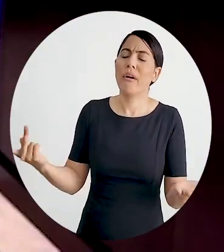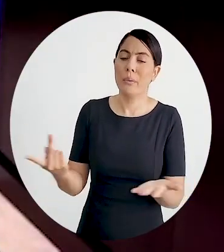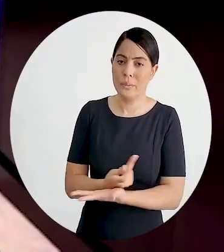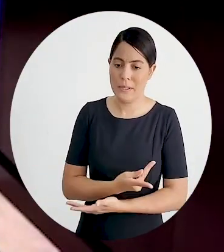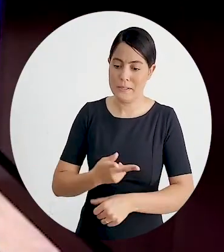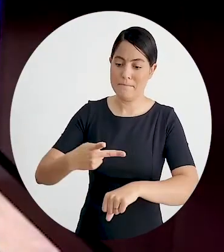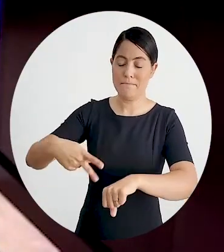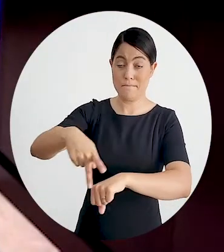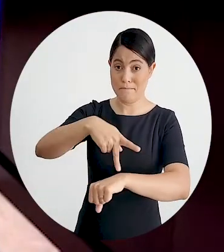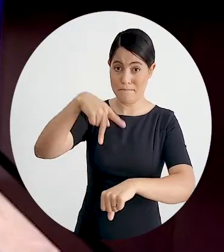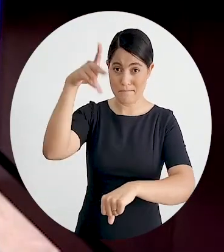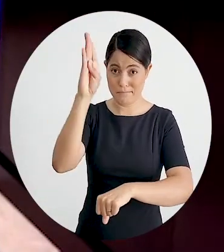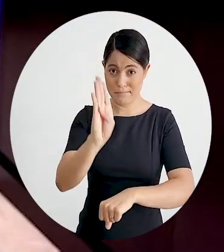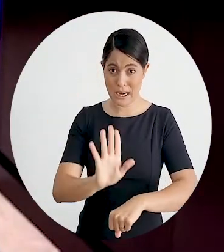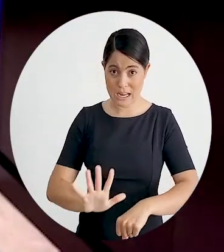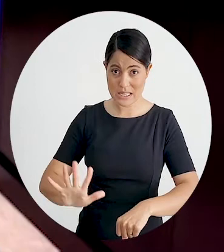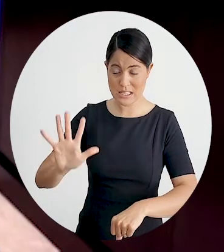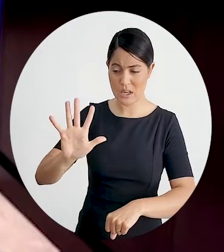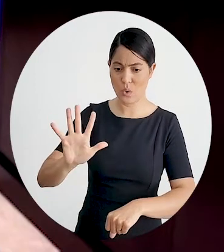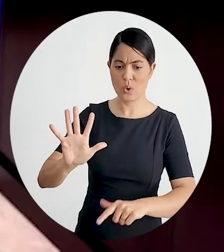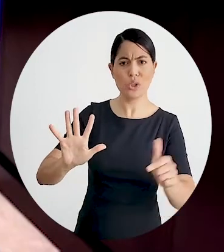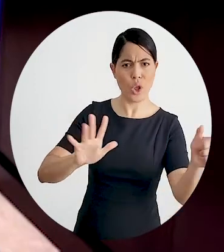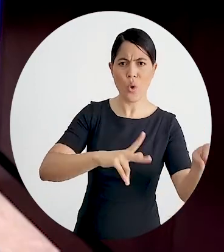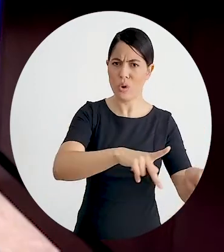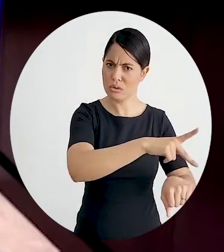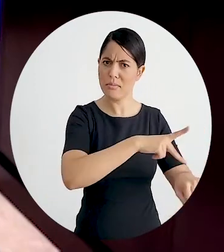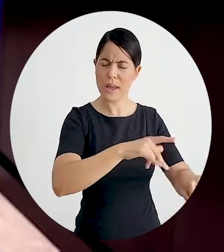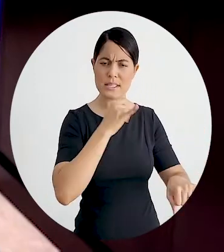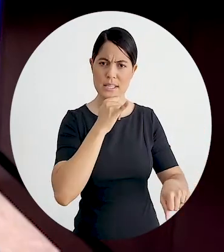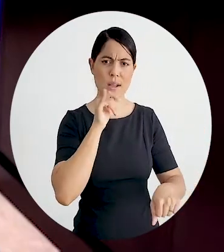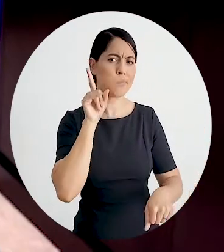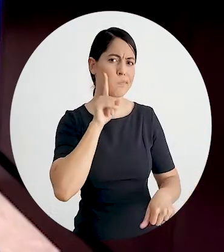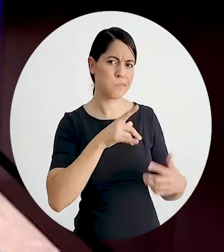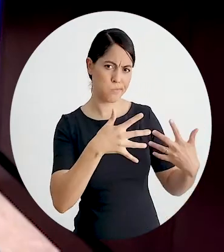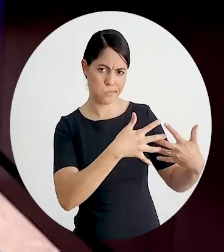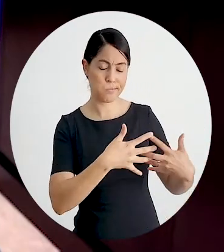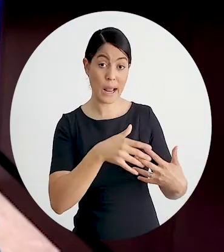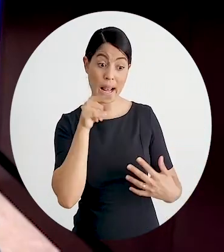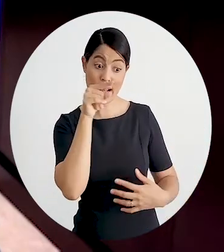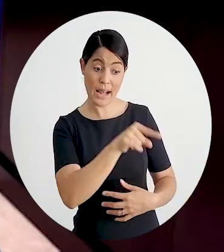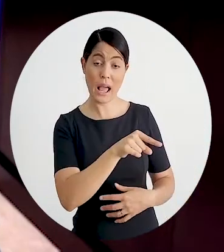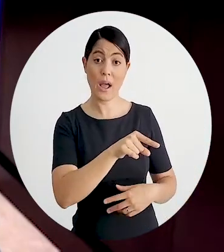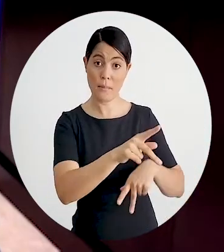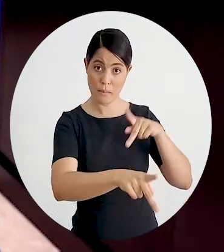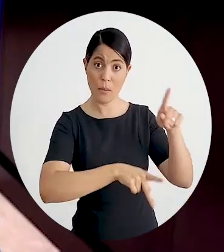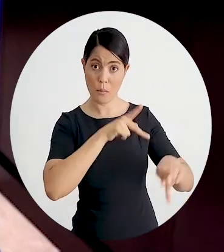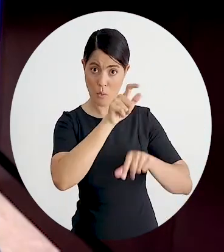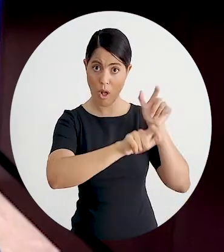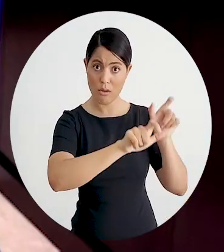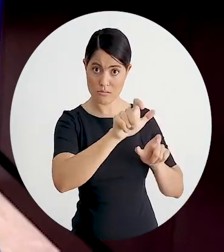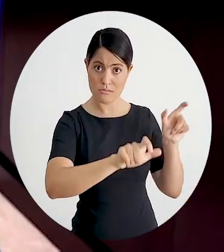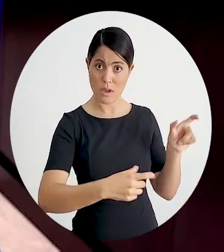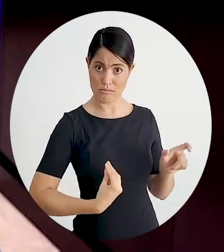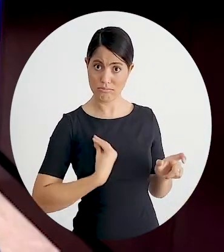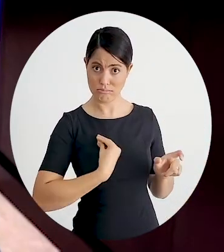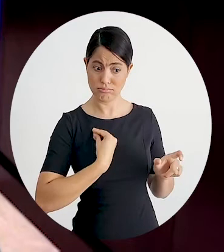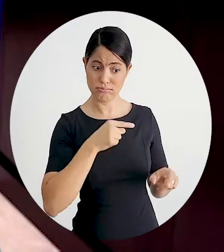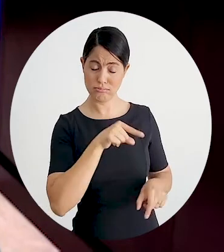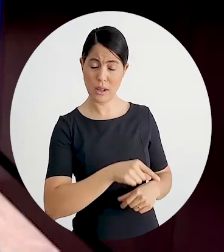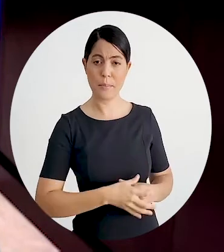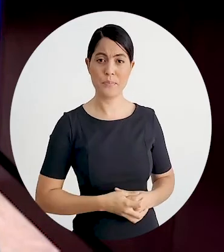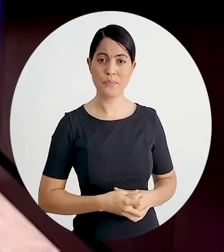nosso Brasil. Enquanto em outros países do mundo, como nos Estados Unidos da América, o americano ele tem